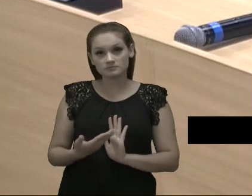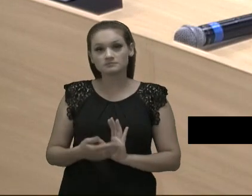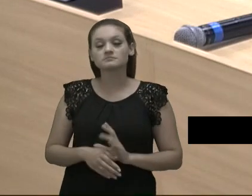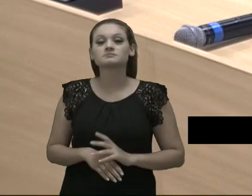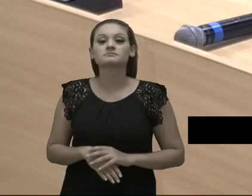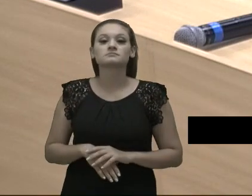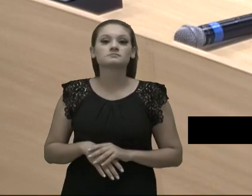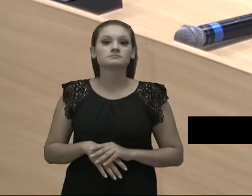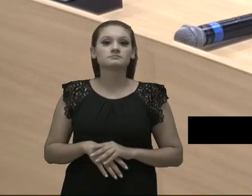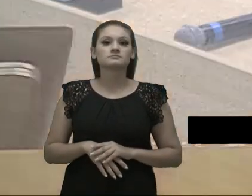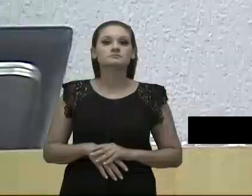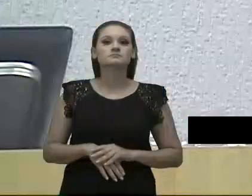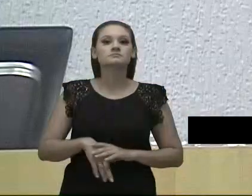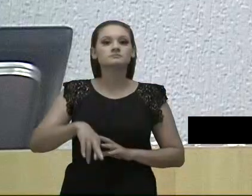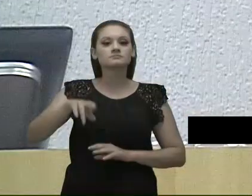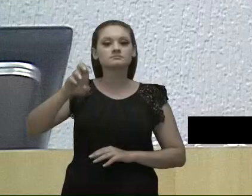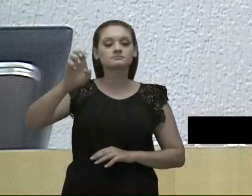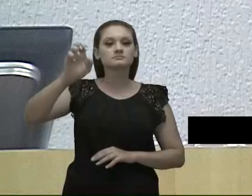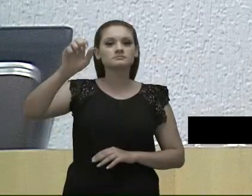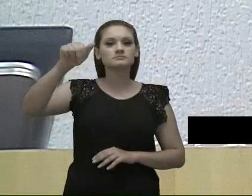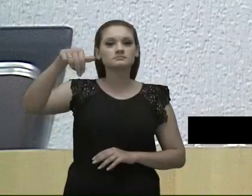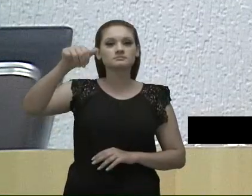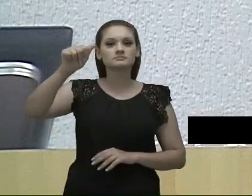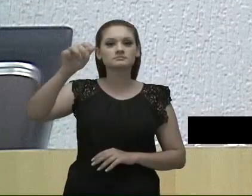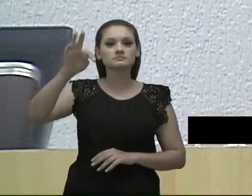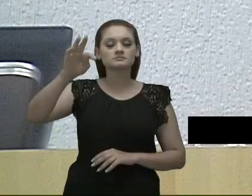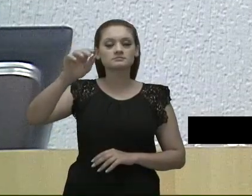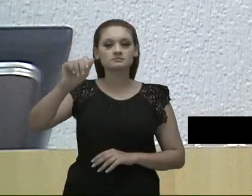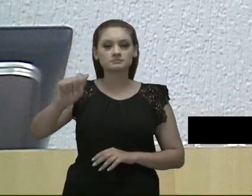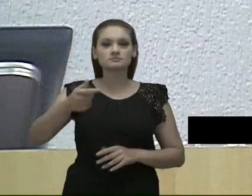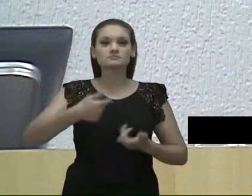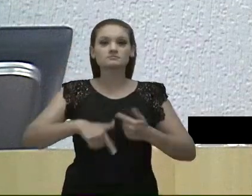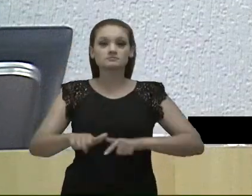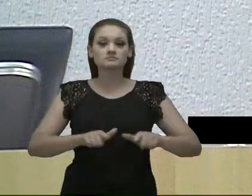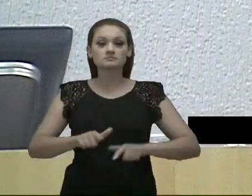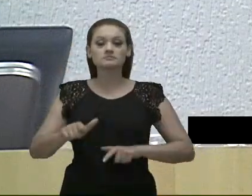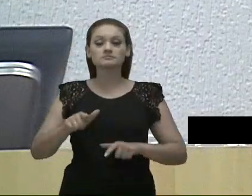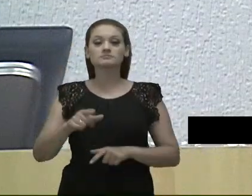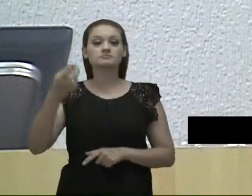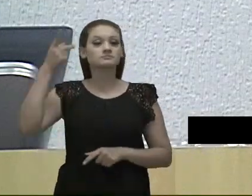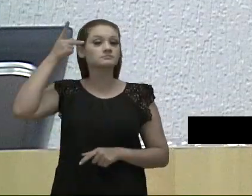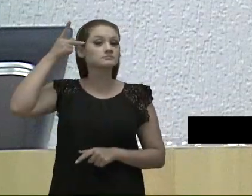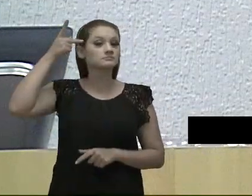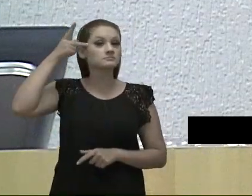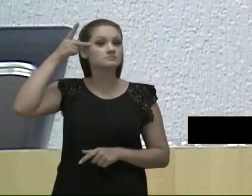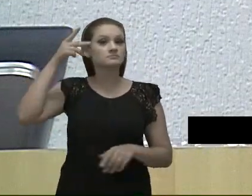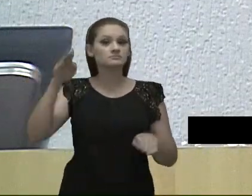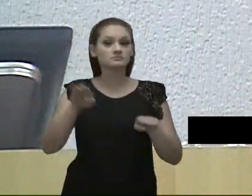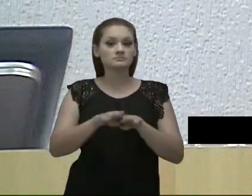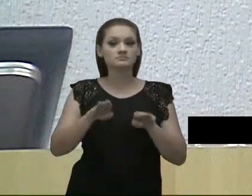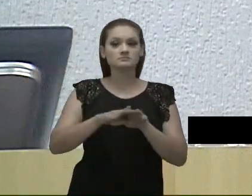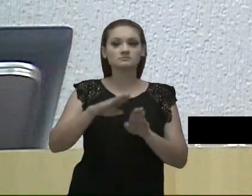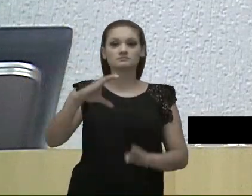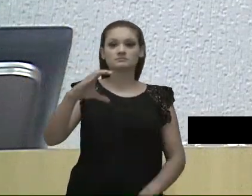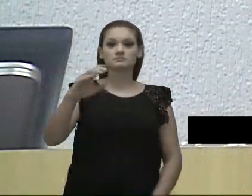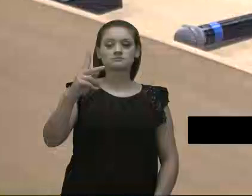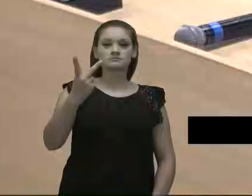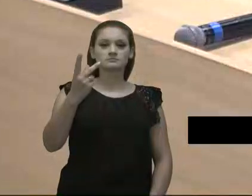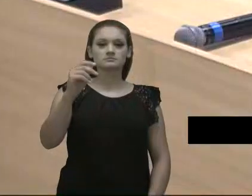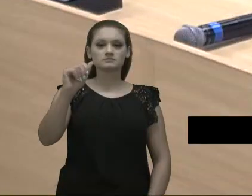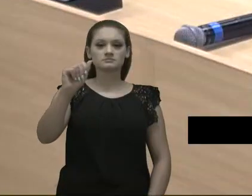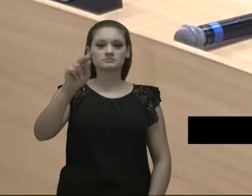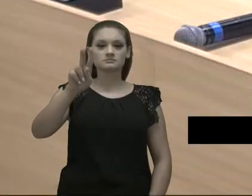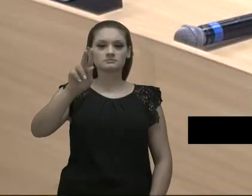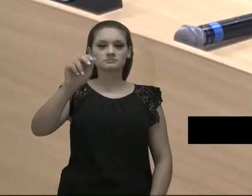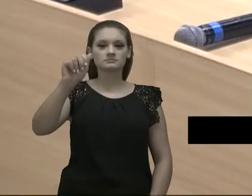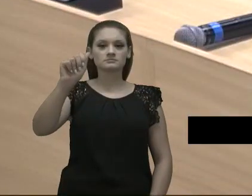Por favor. Renata, você está prestando serviço na cidade de São Paulo também, pela Chavantes? Eu presto.